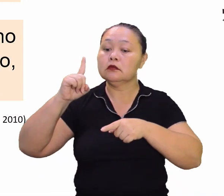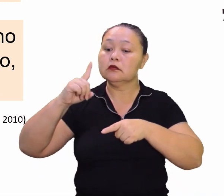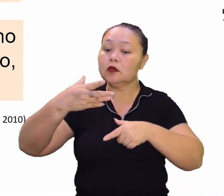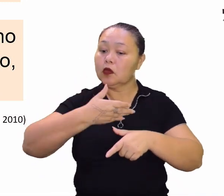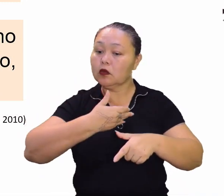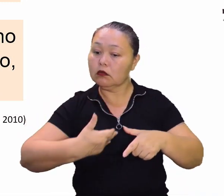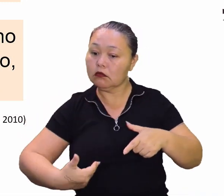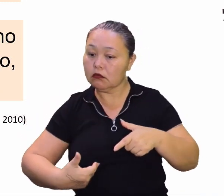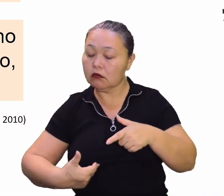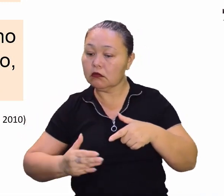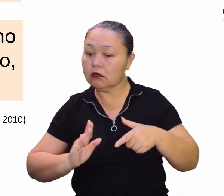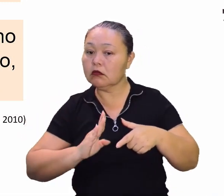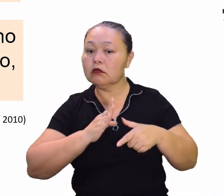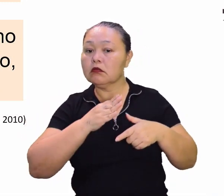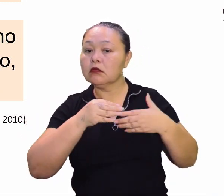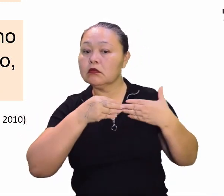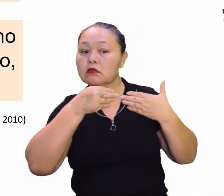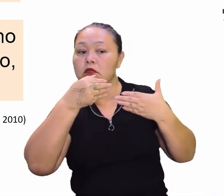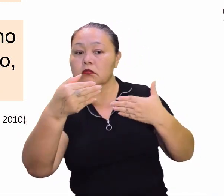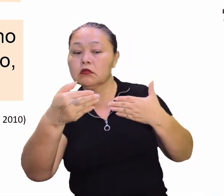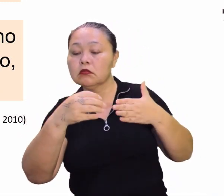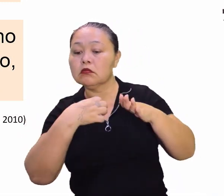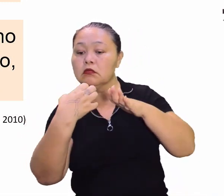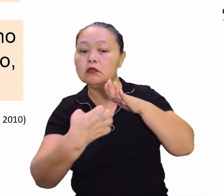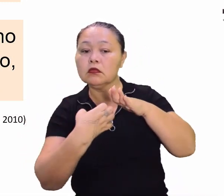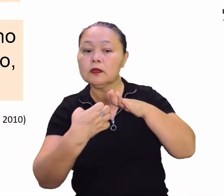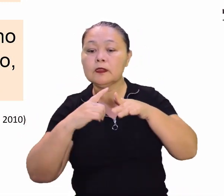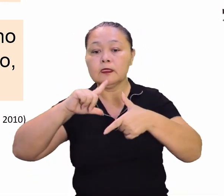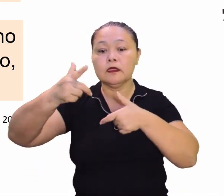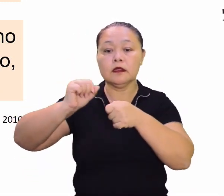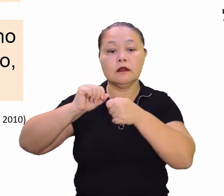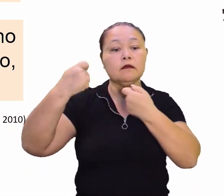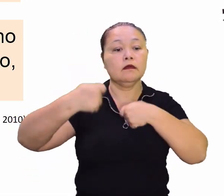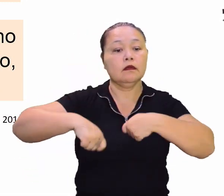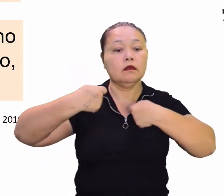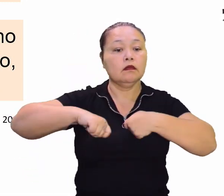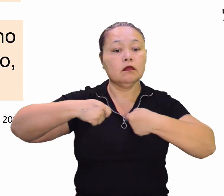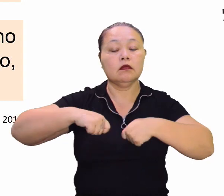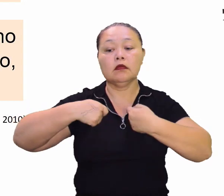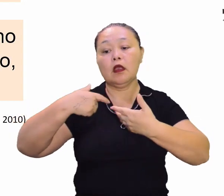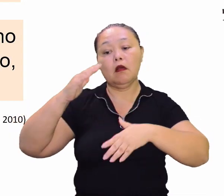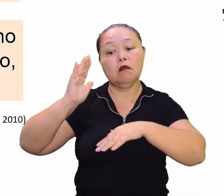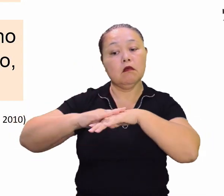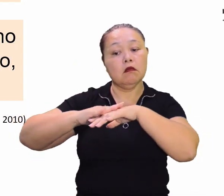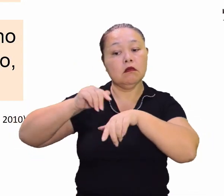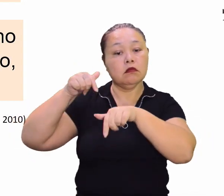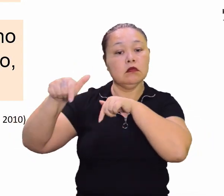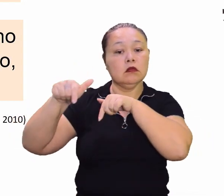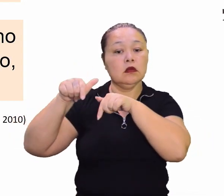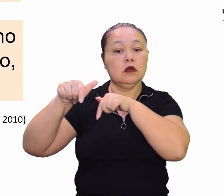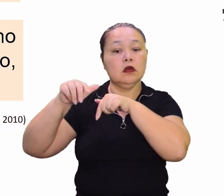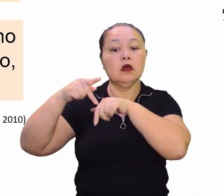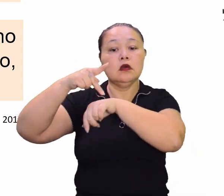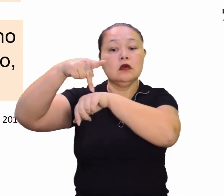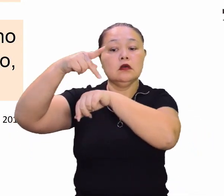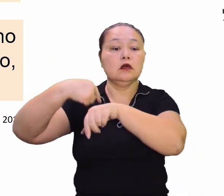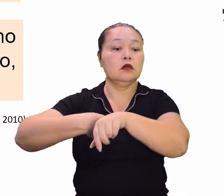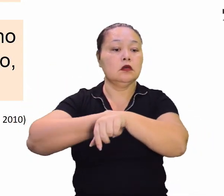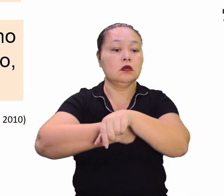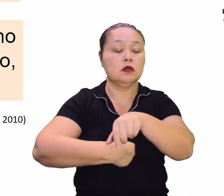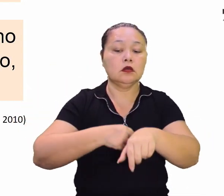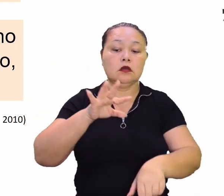passaram a transferir indústrias tradicionais que necessitam de muita mão de obra para países